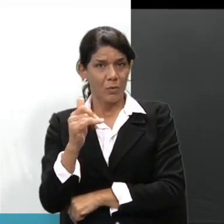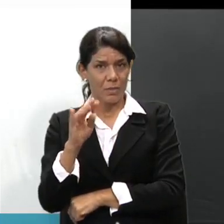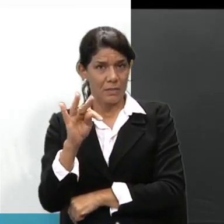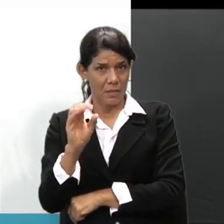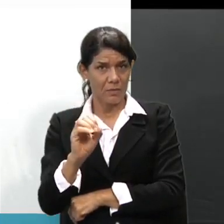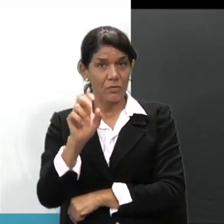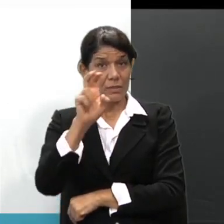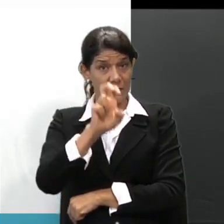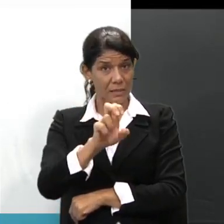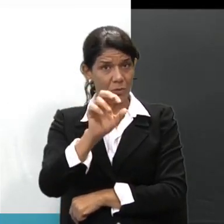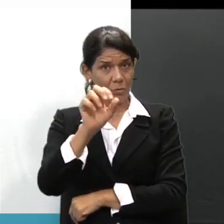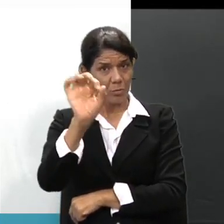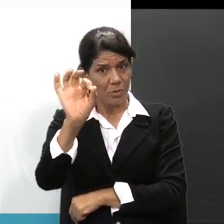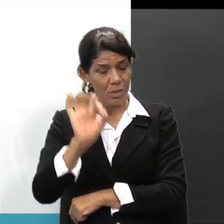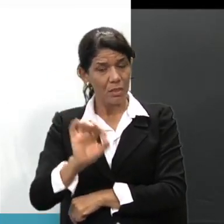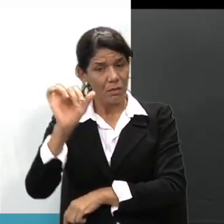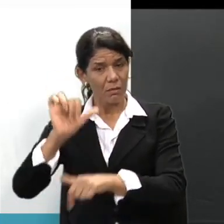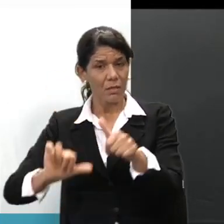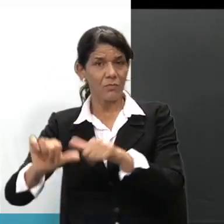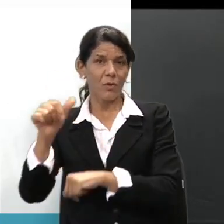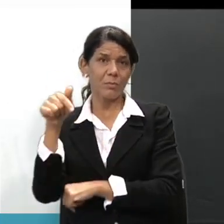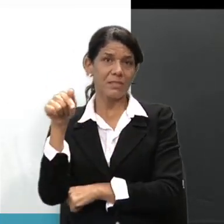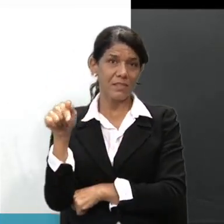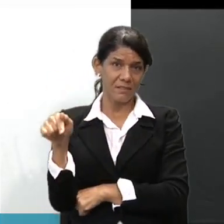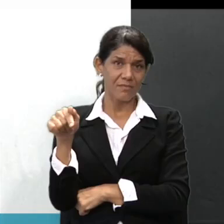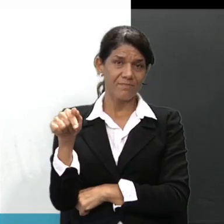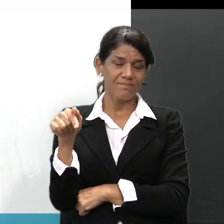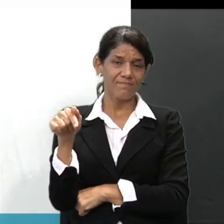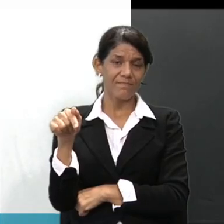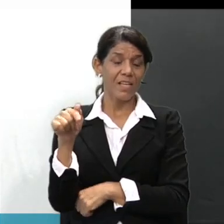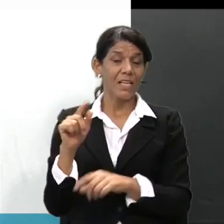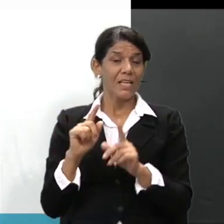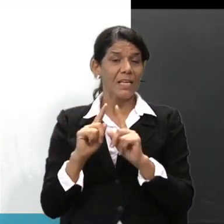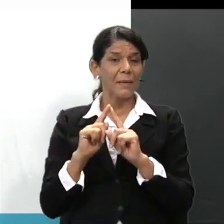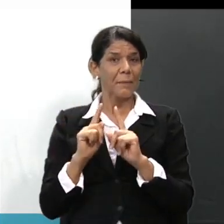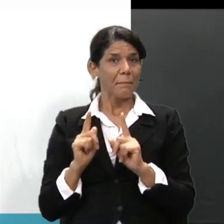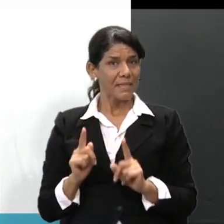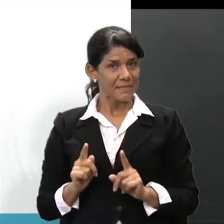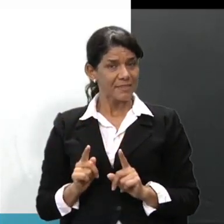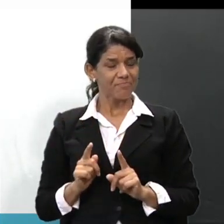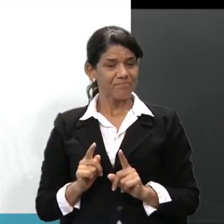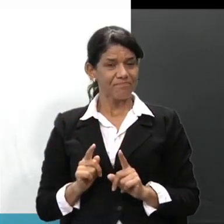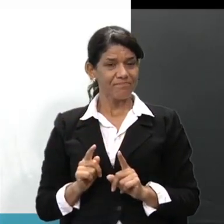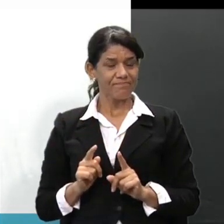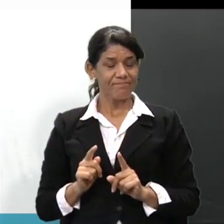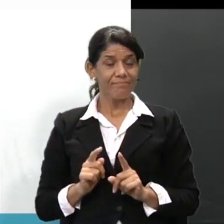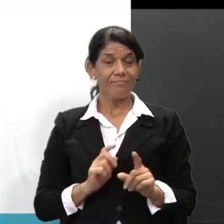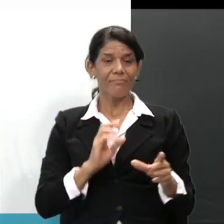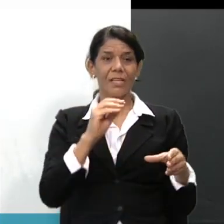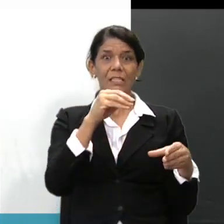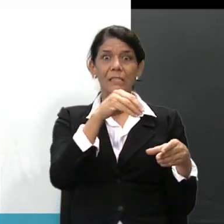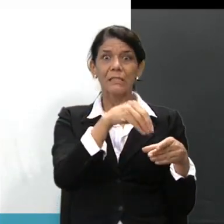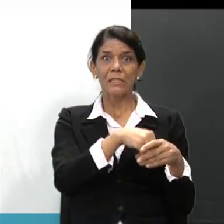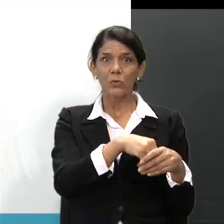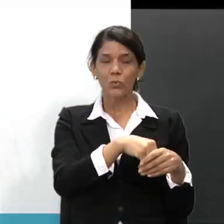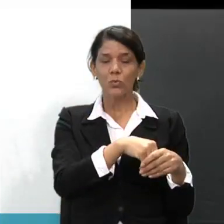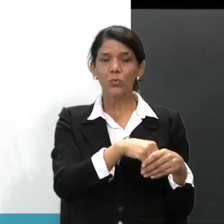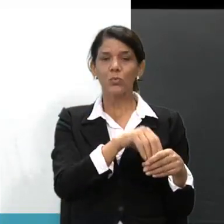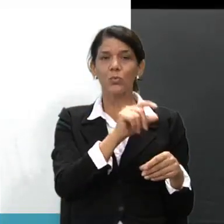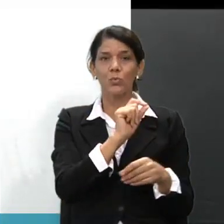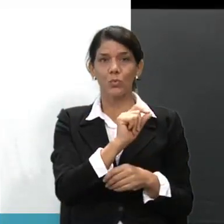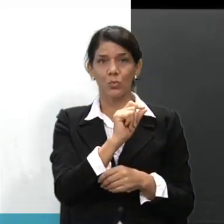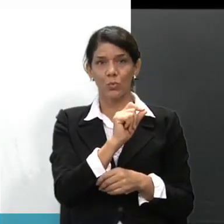glicosado de 5% em 7%. Mas, aluno, dentro